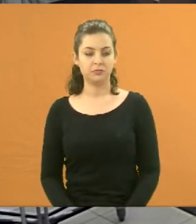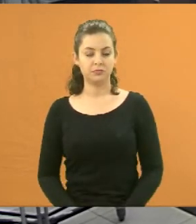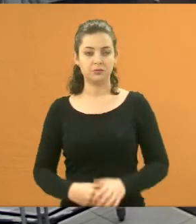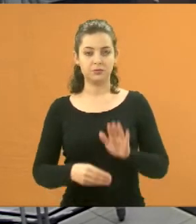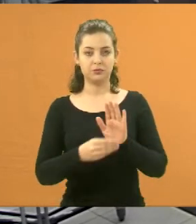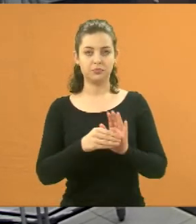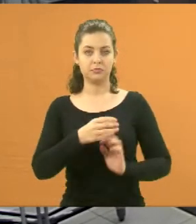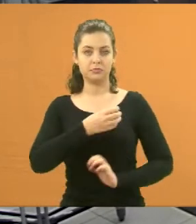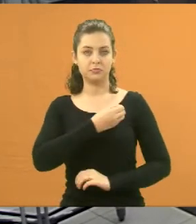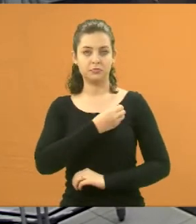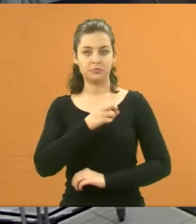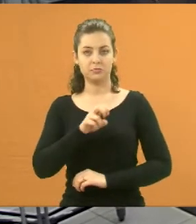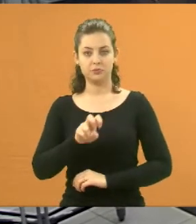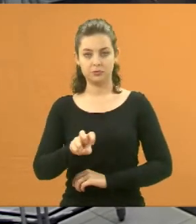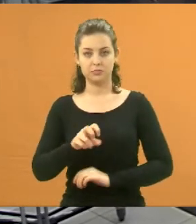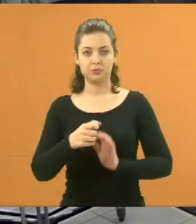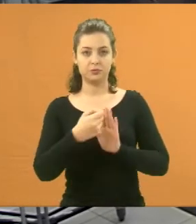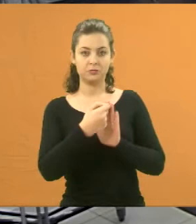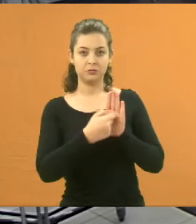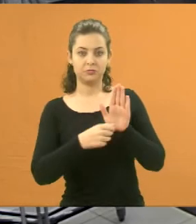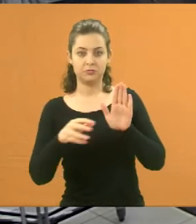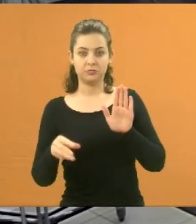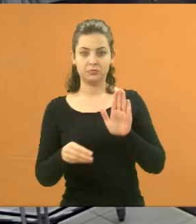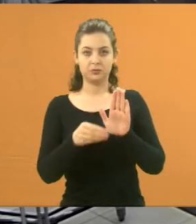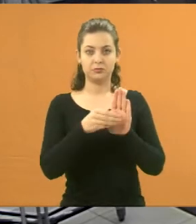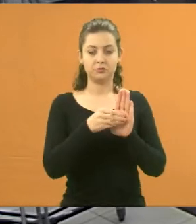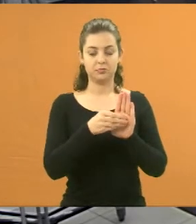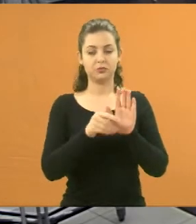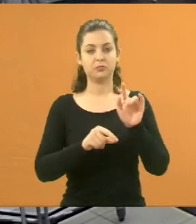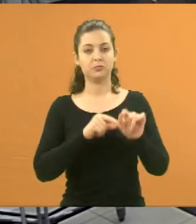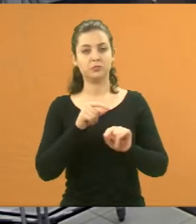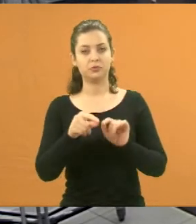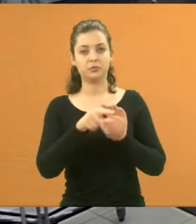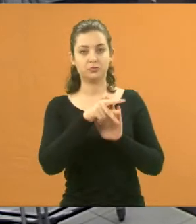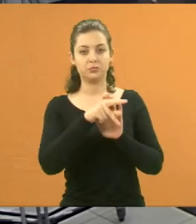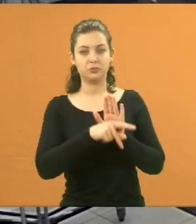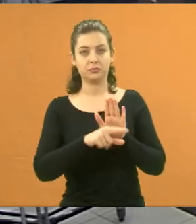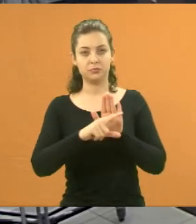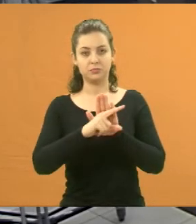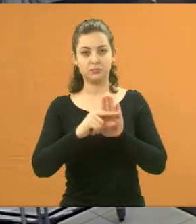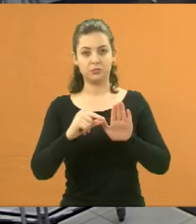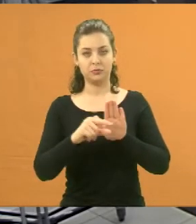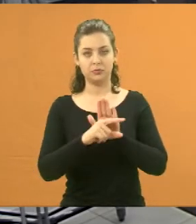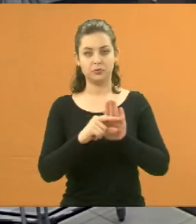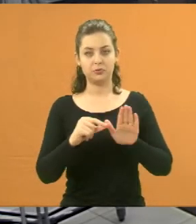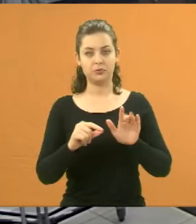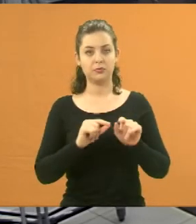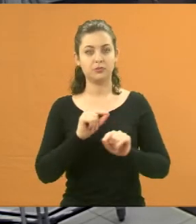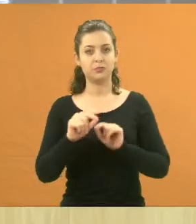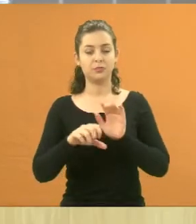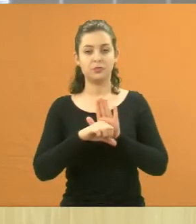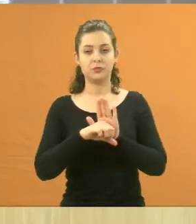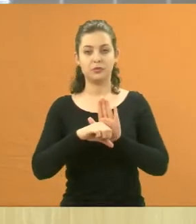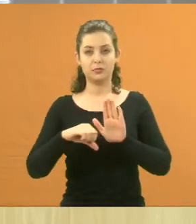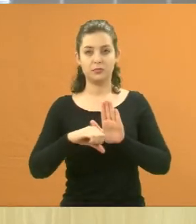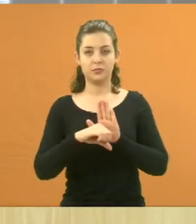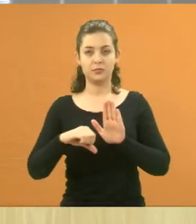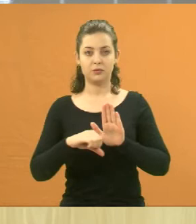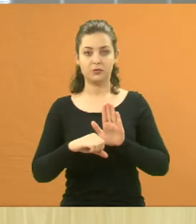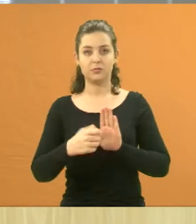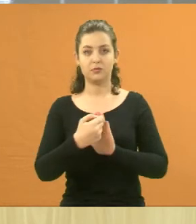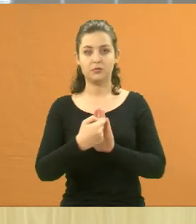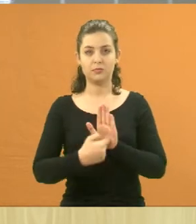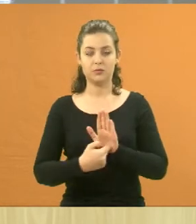Emenda número 5. Fica acrescido ao projeto de lei complementar em epígrafe um artigo que será o 9º, com a redação